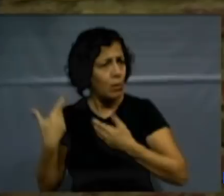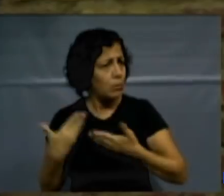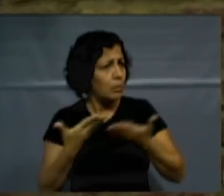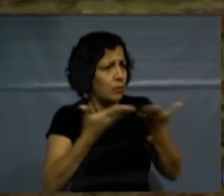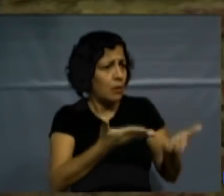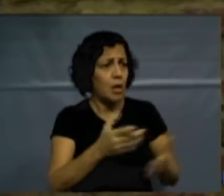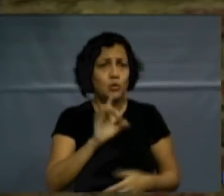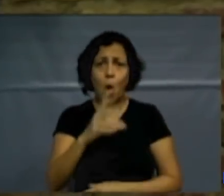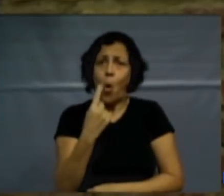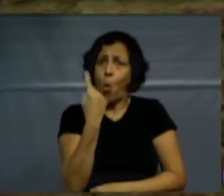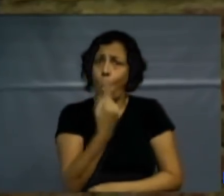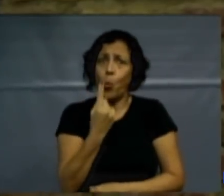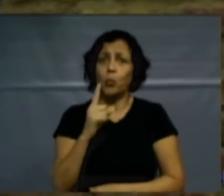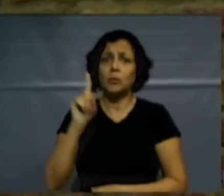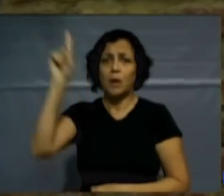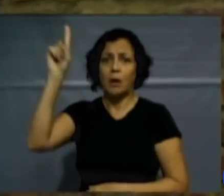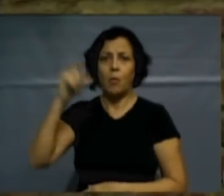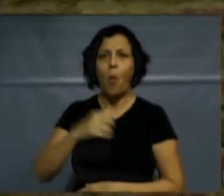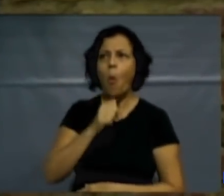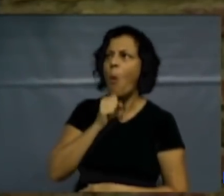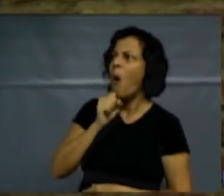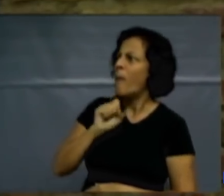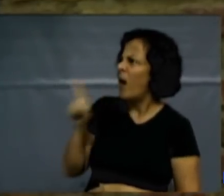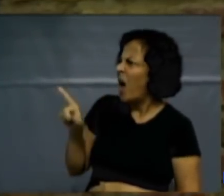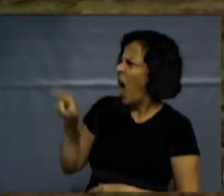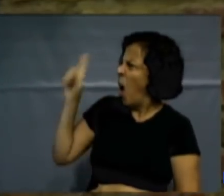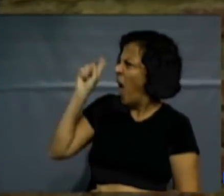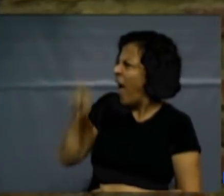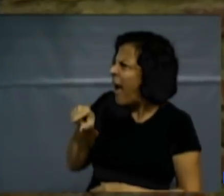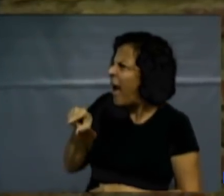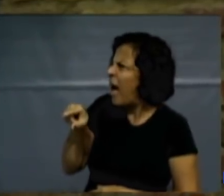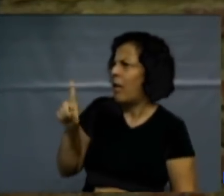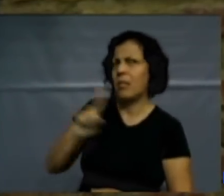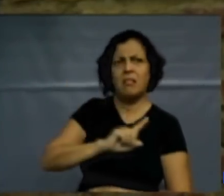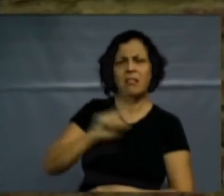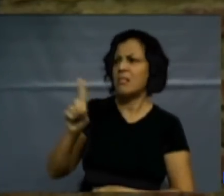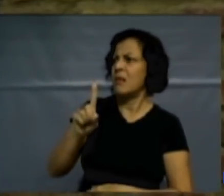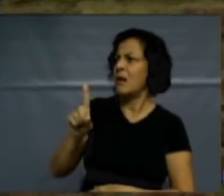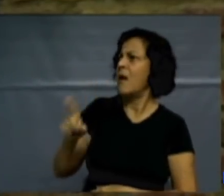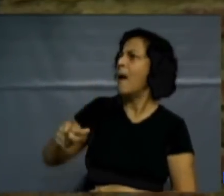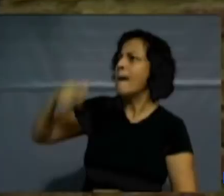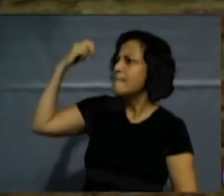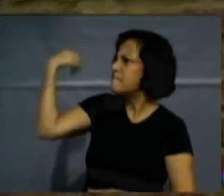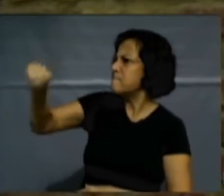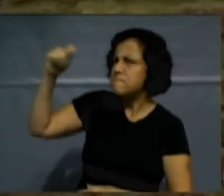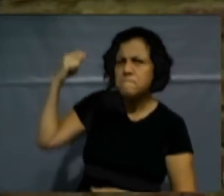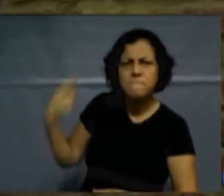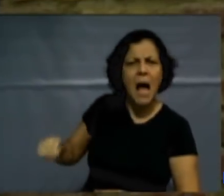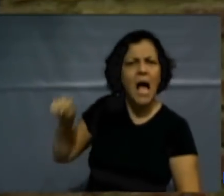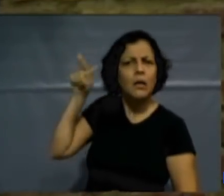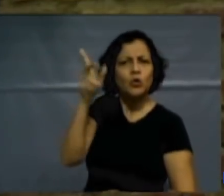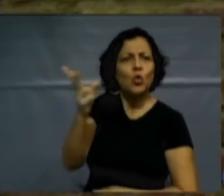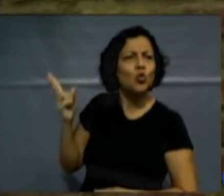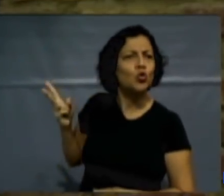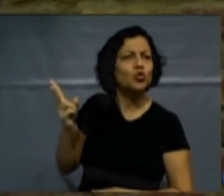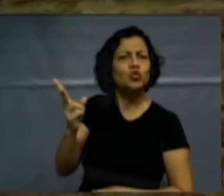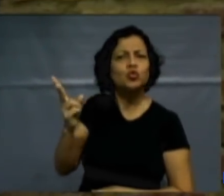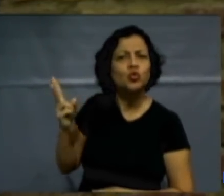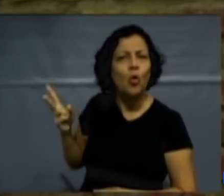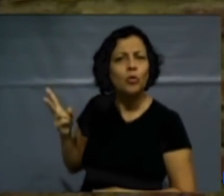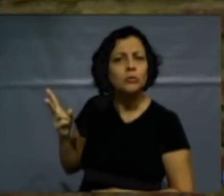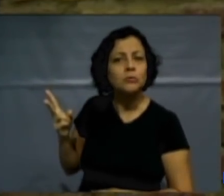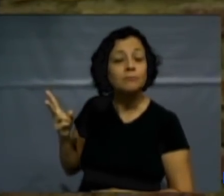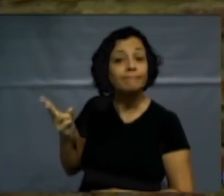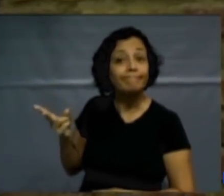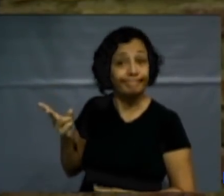O ancião achou aquilo um desaforo e mandou bater em todos os dois. A narrativa diz que